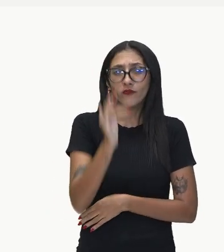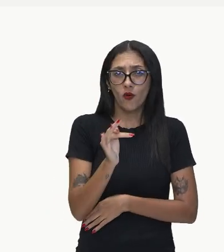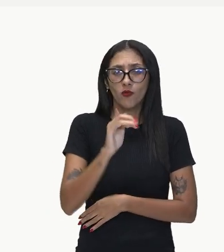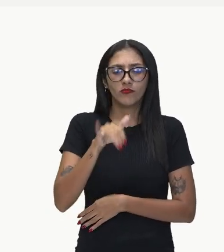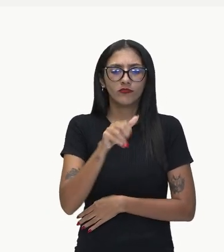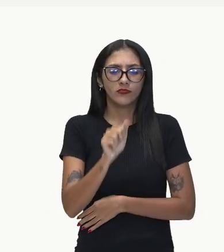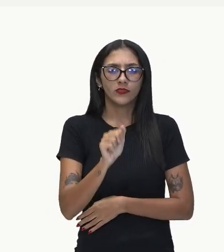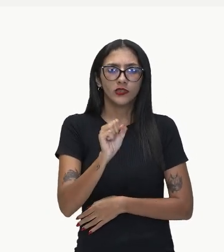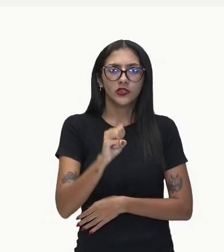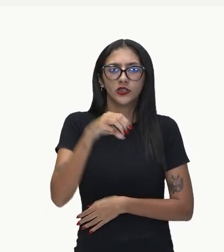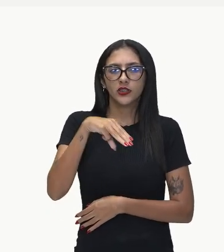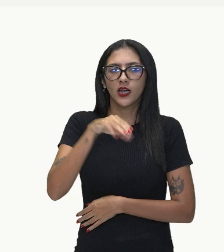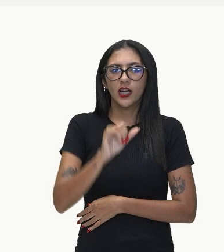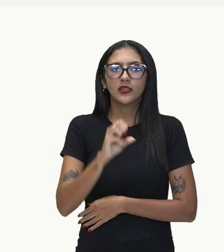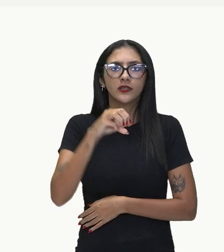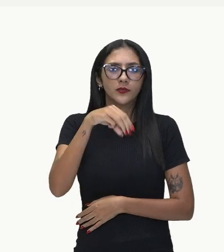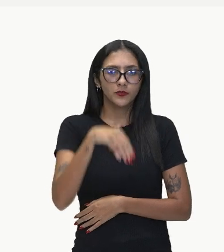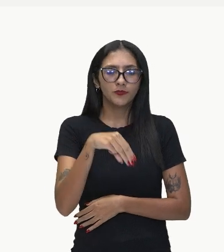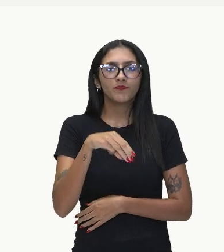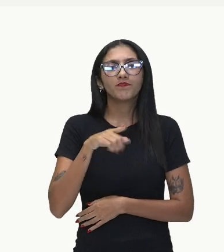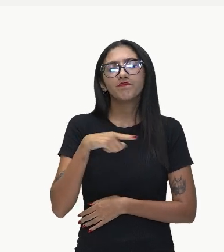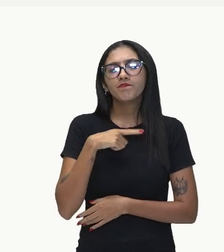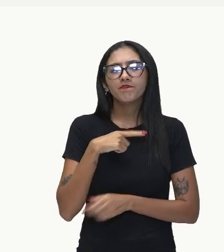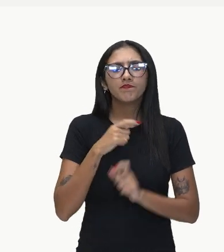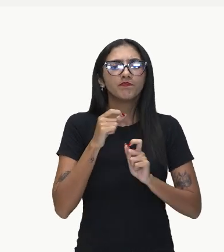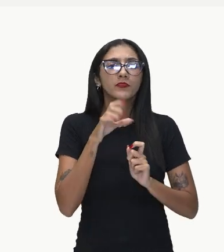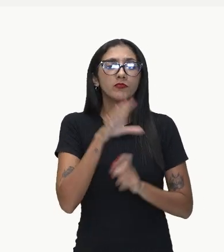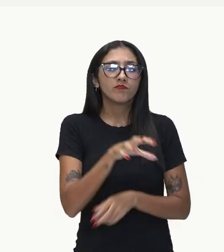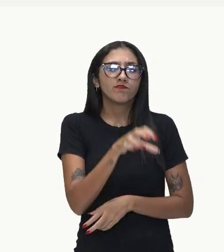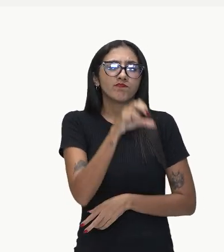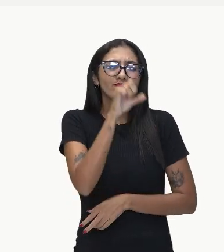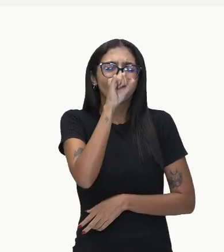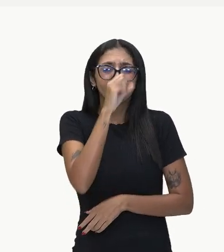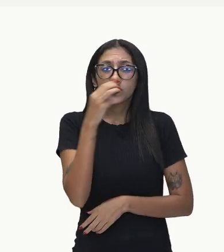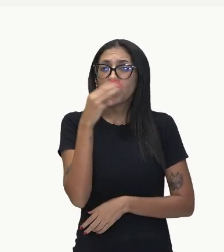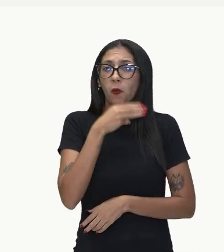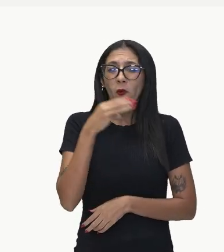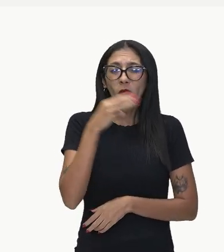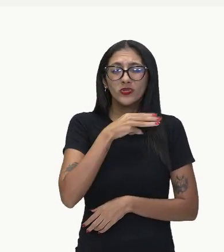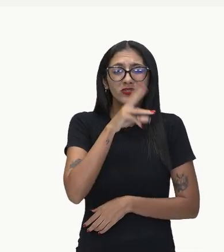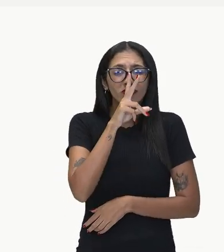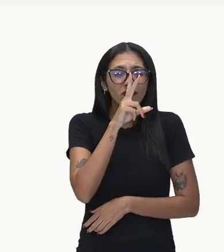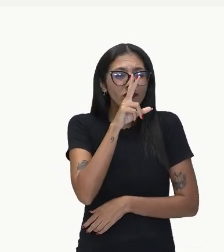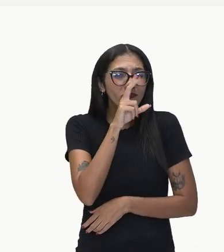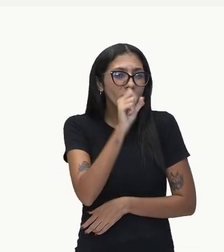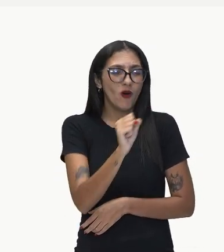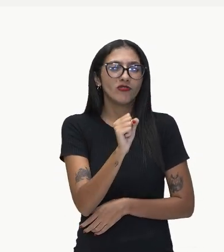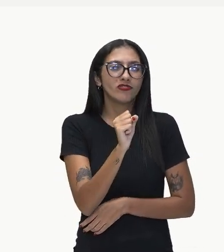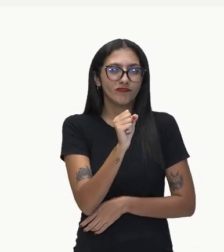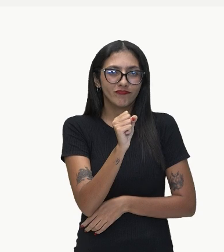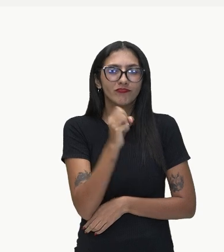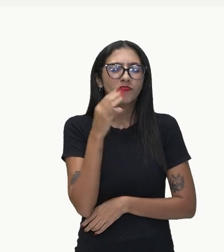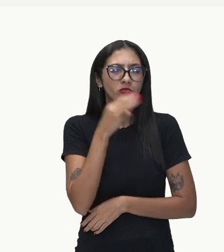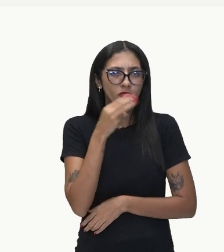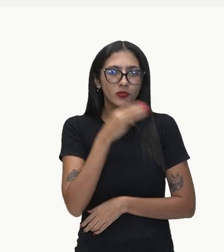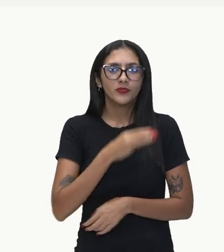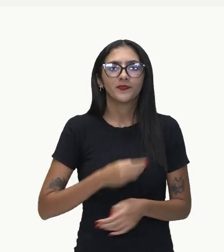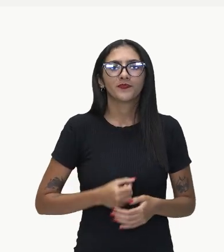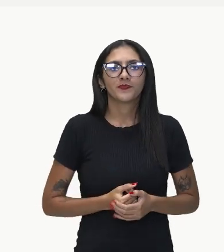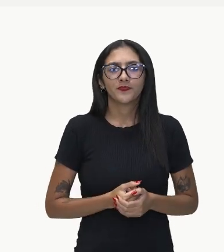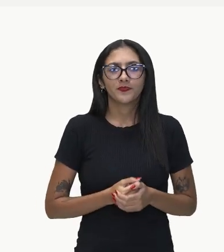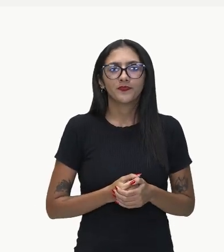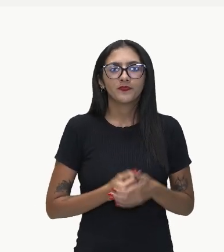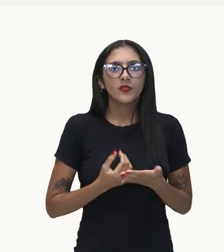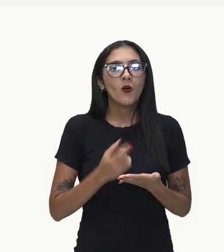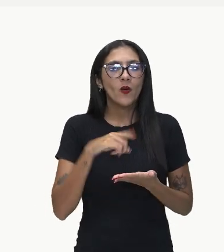jasmim apresenta um aroma muito doce. E esse óleo, ele